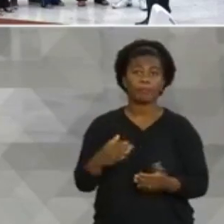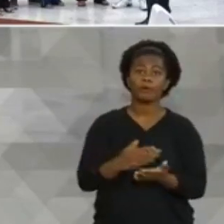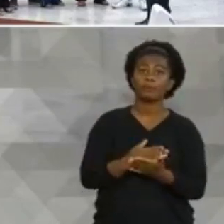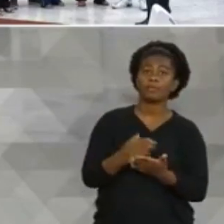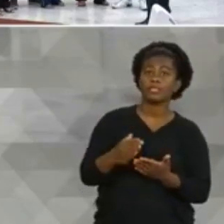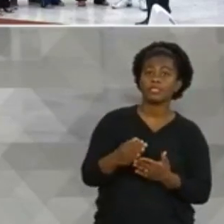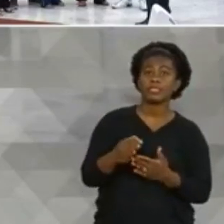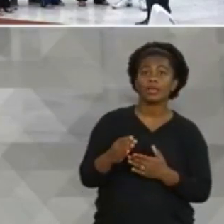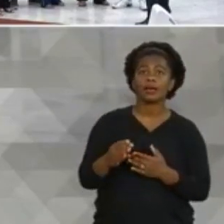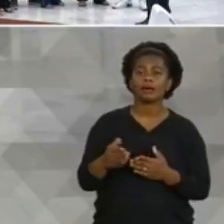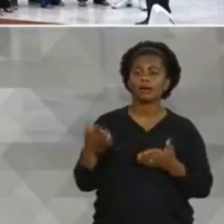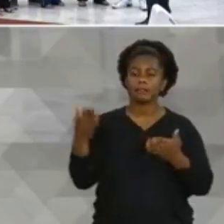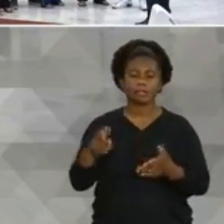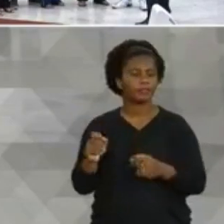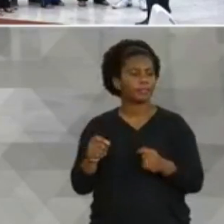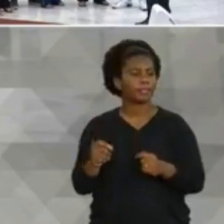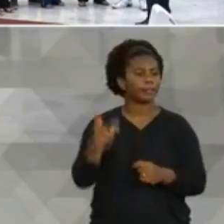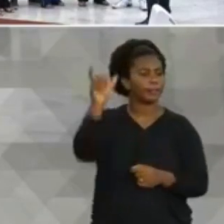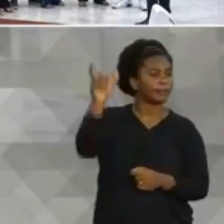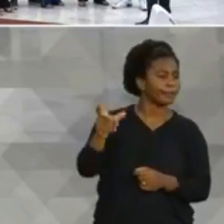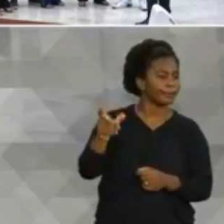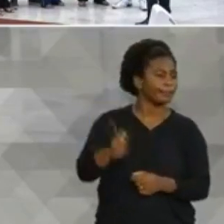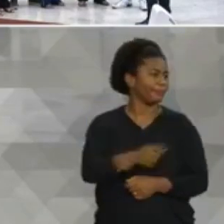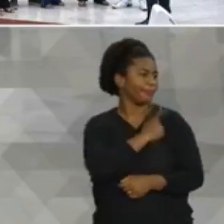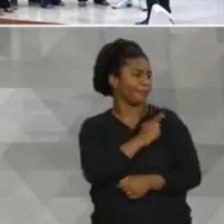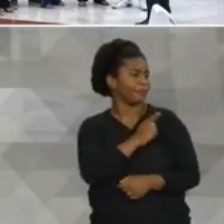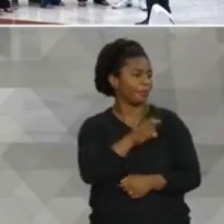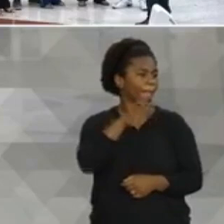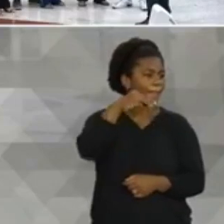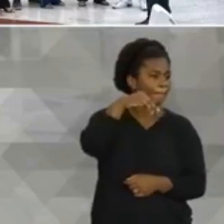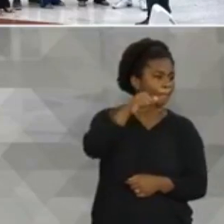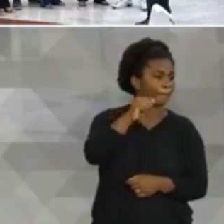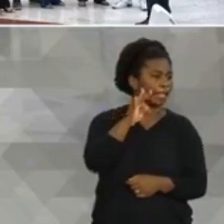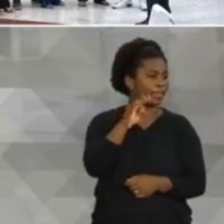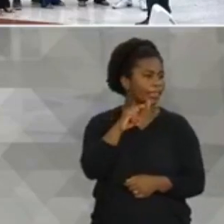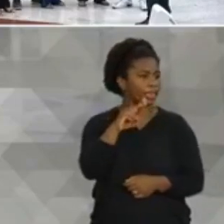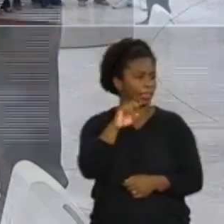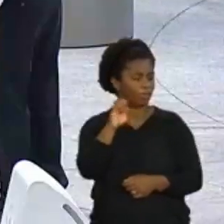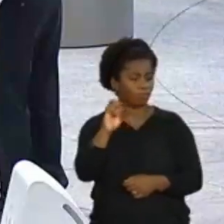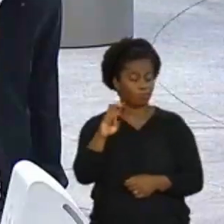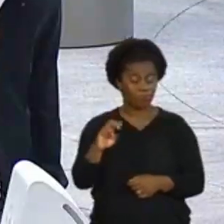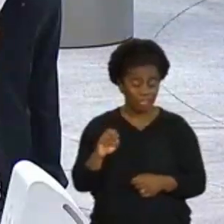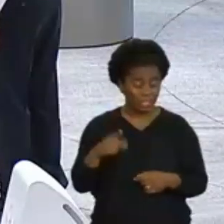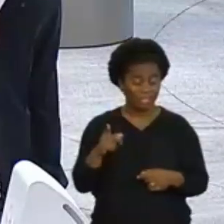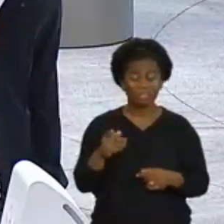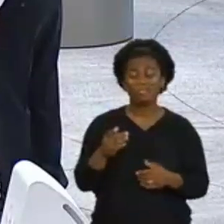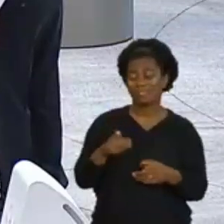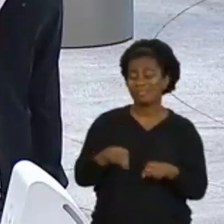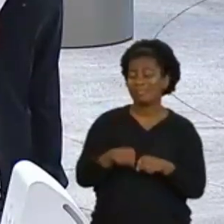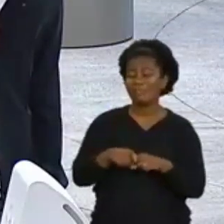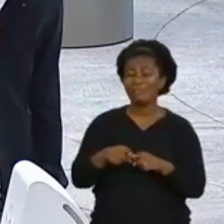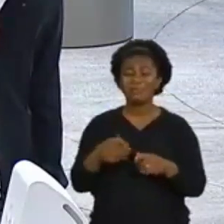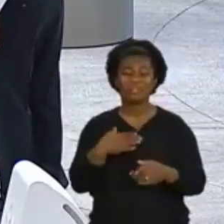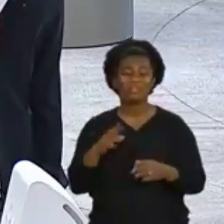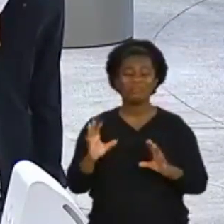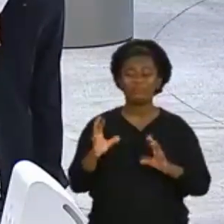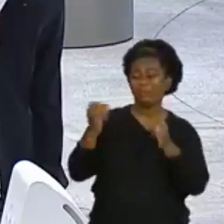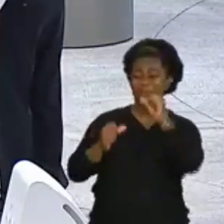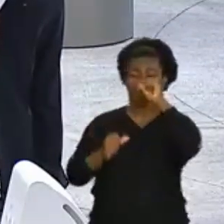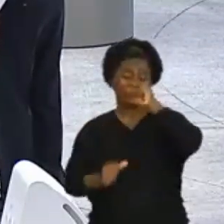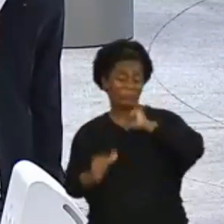Começou a namorar o Mateus. Para piorar. Ele também curtia essas festinhas, sempre ele